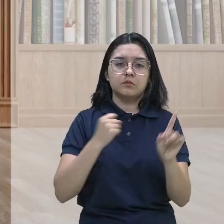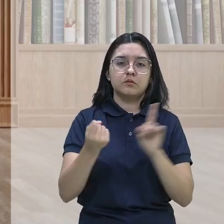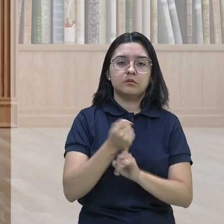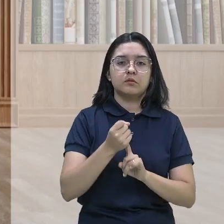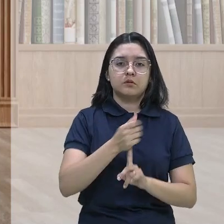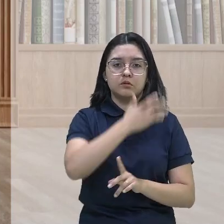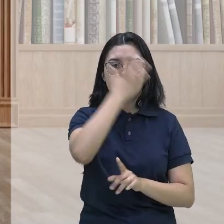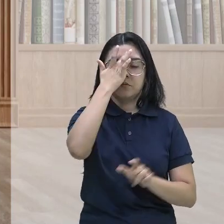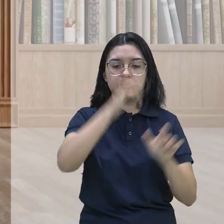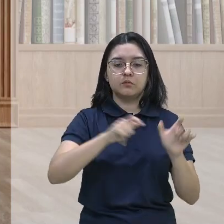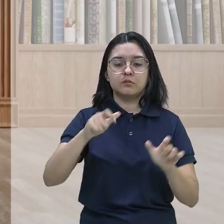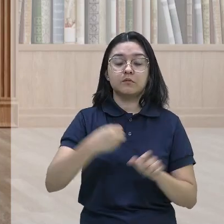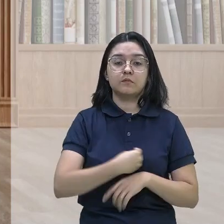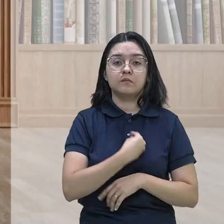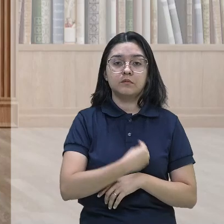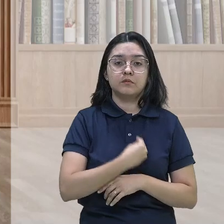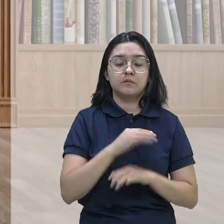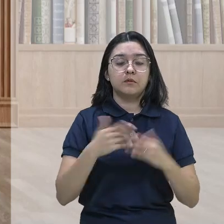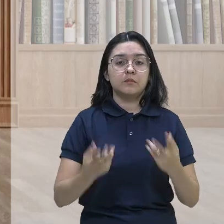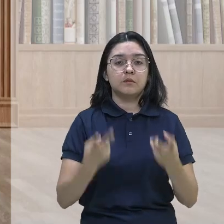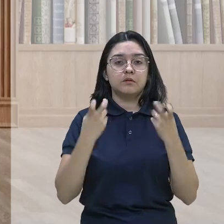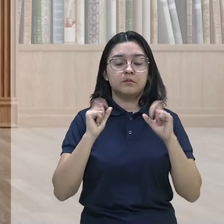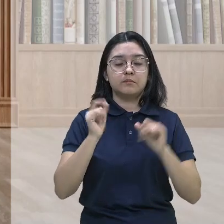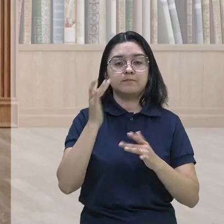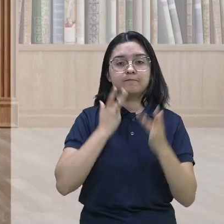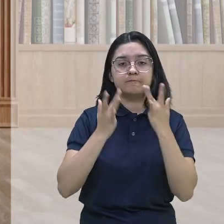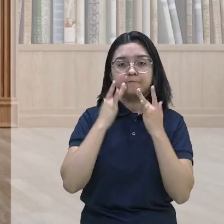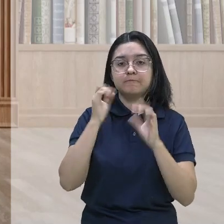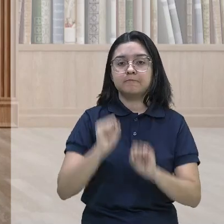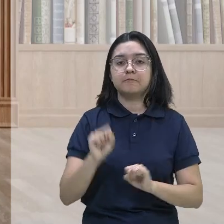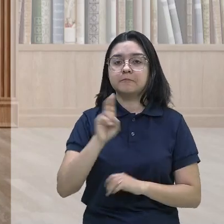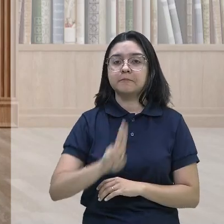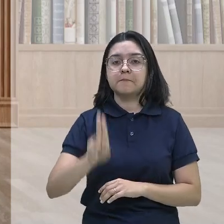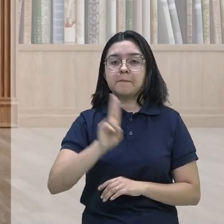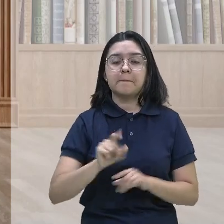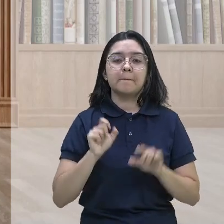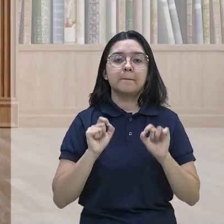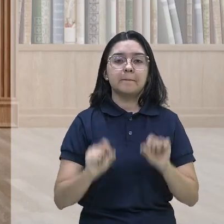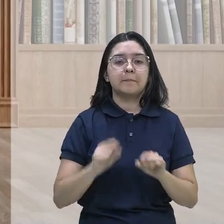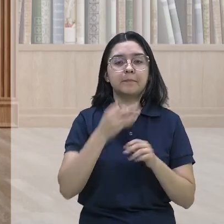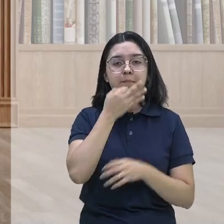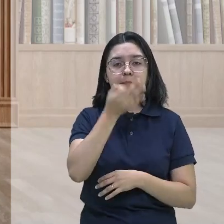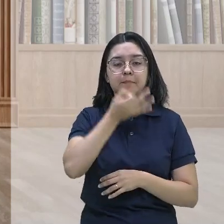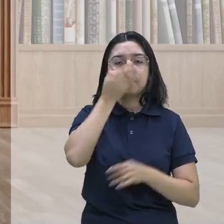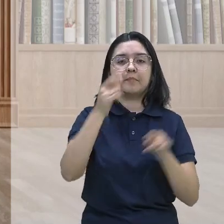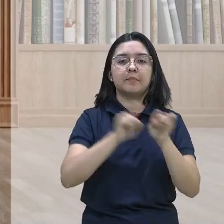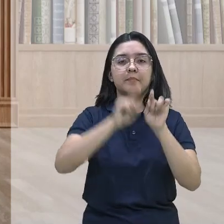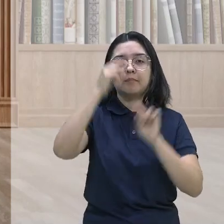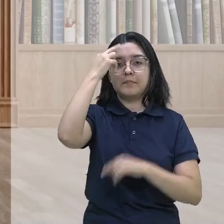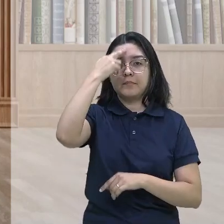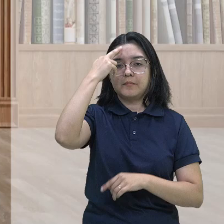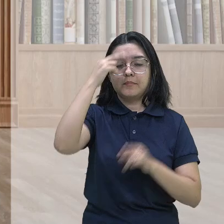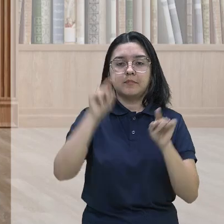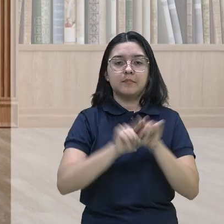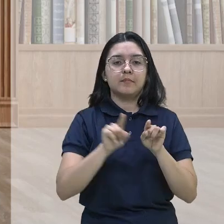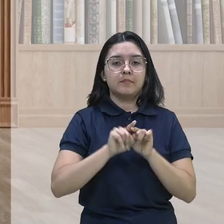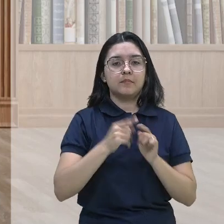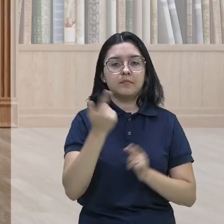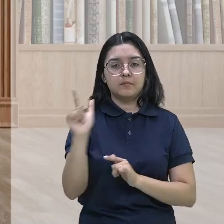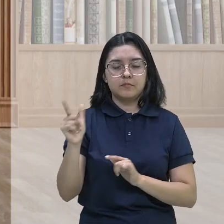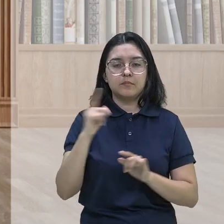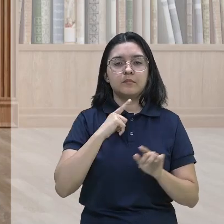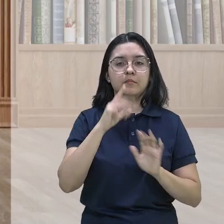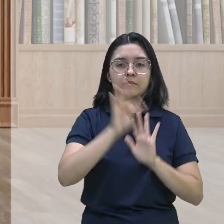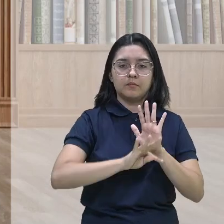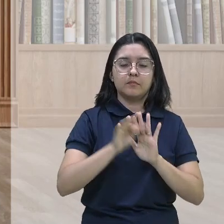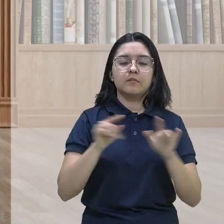viviam. Perceba que o teatro ele pode ser utilizado, esse teatro pode ser utilizado para criticar, para refletir, assim como os outros textos também podem